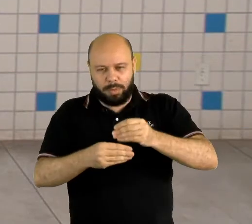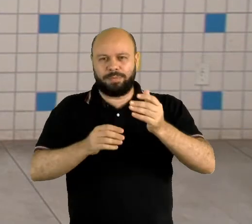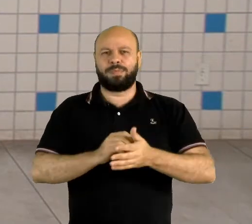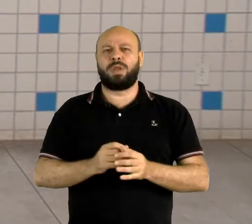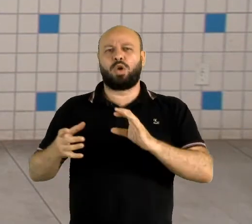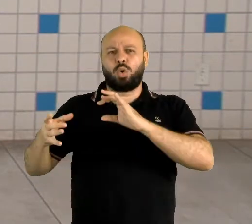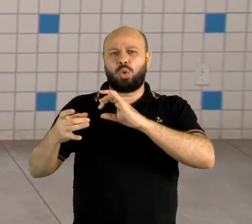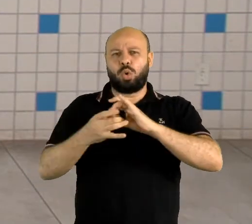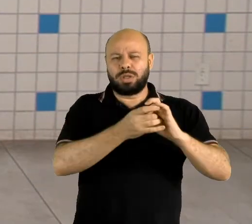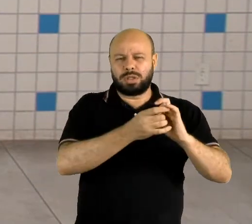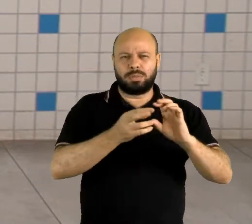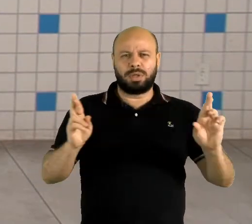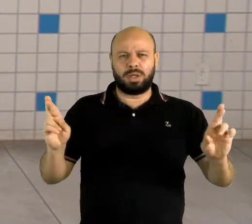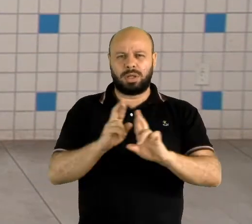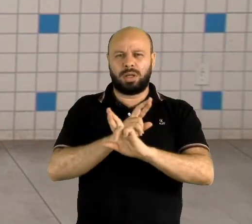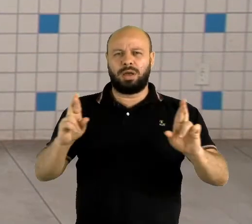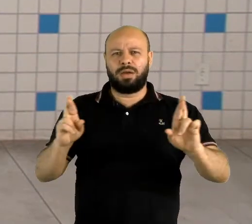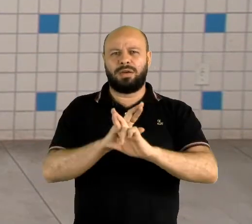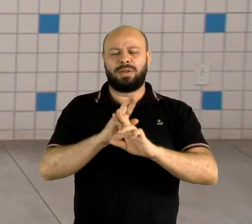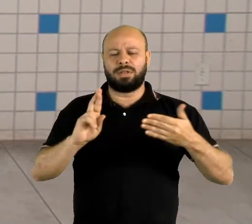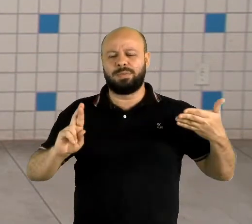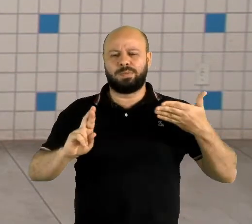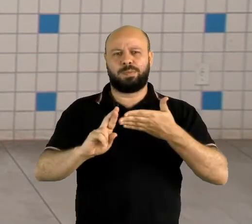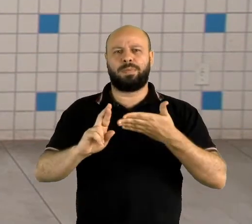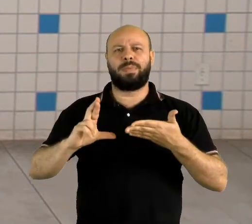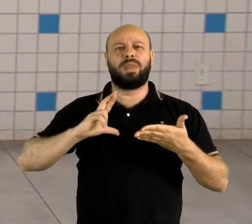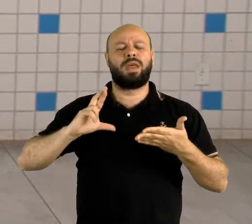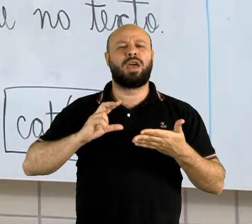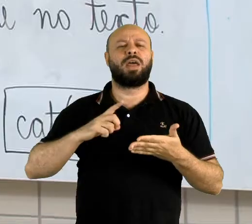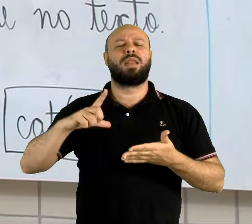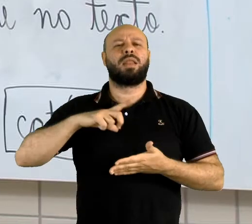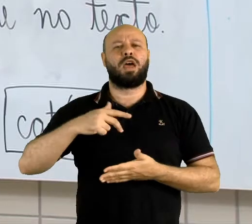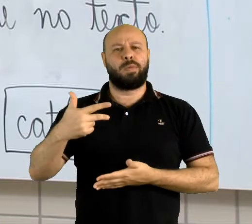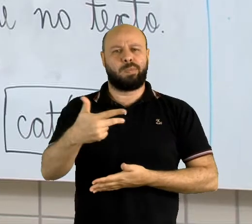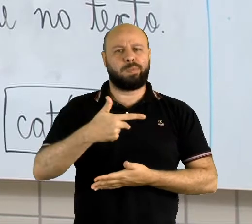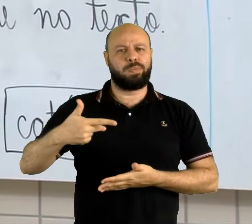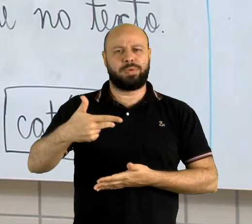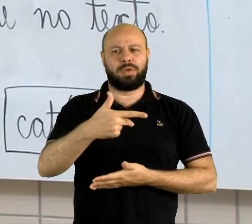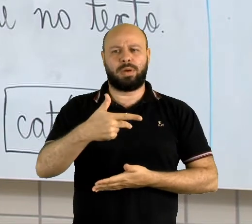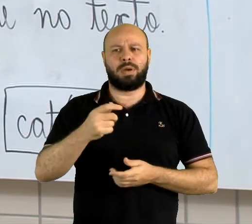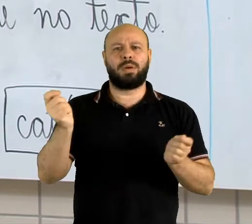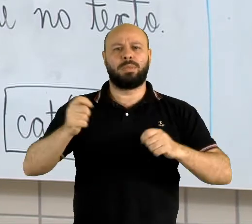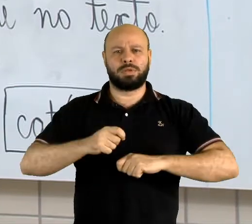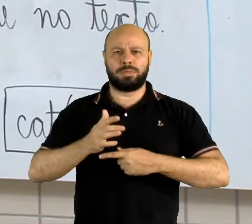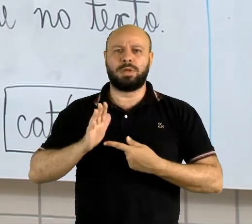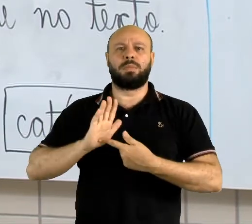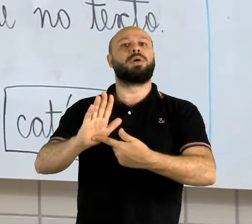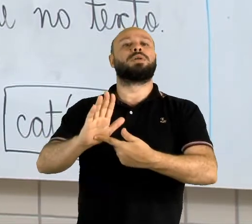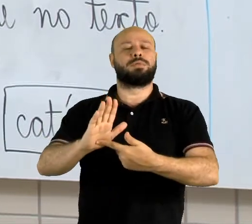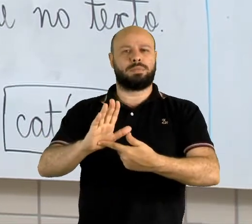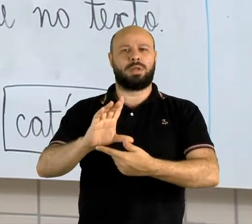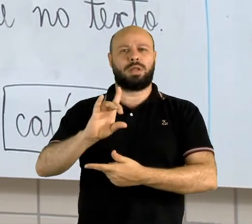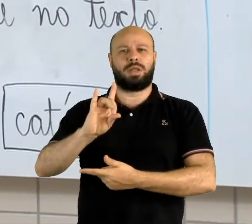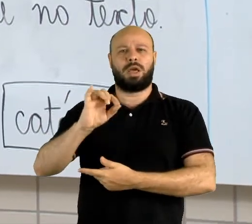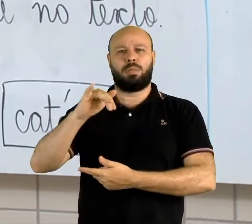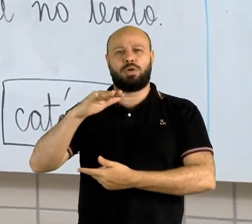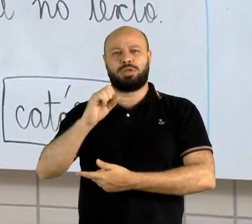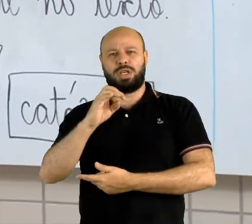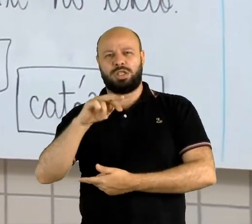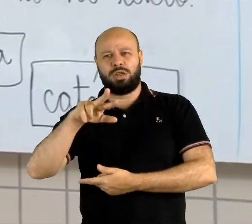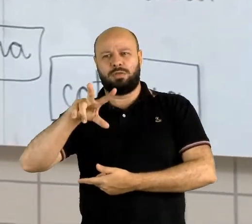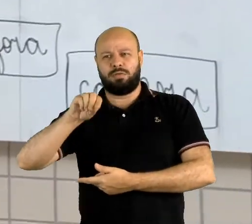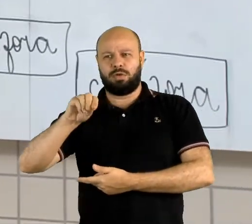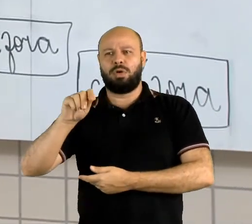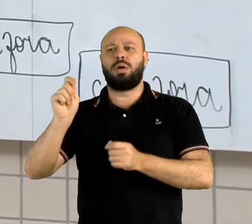vai trabalhar com os pronomes. Pode ser pronome demonstrativo, como está nesse exemplo?